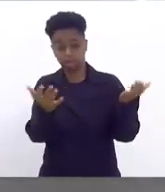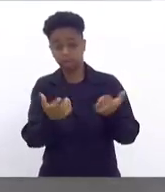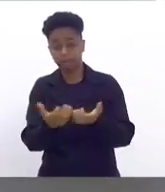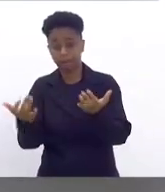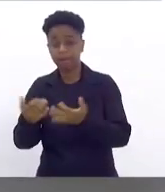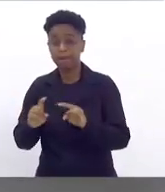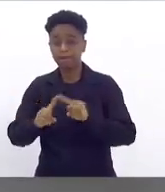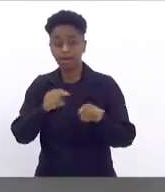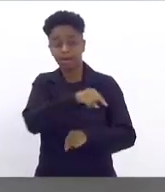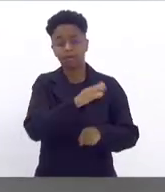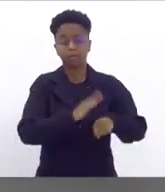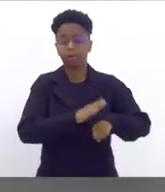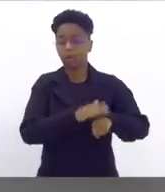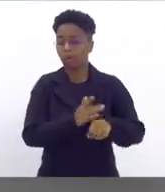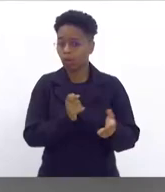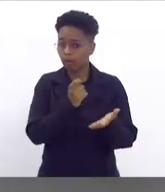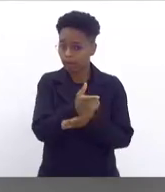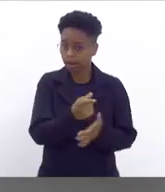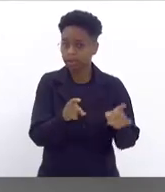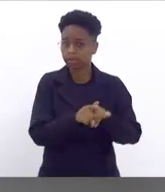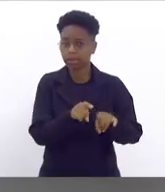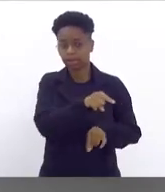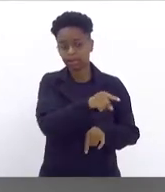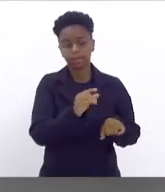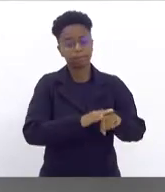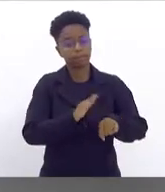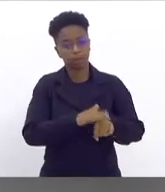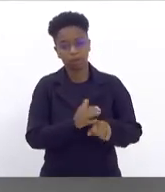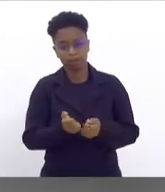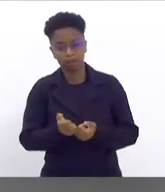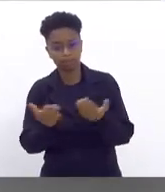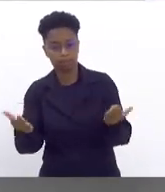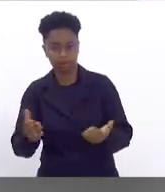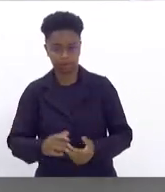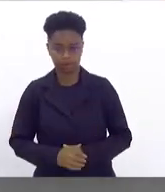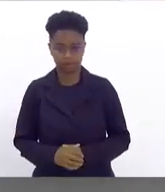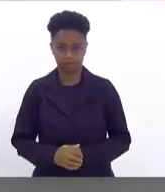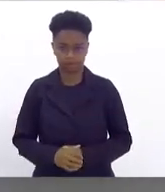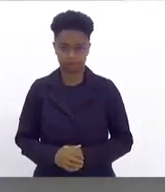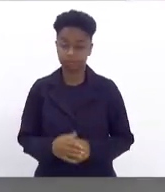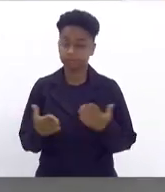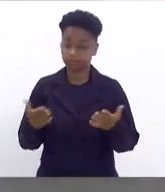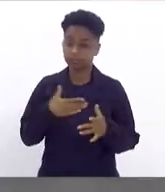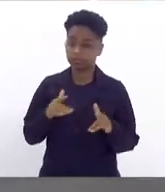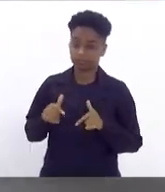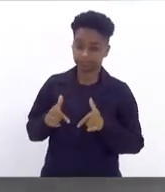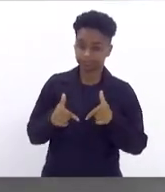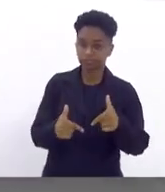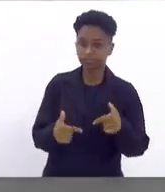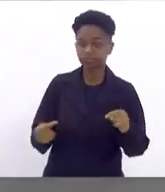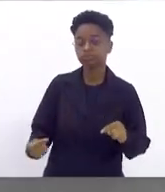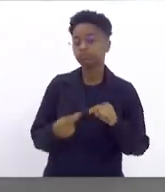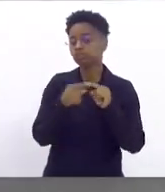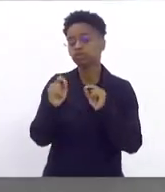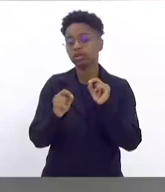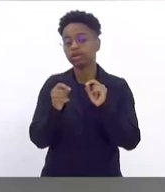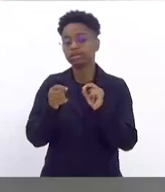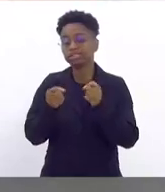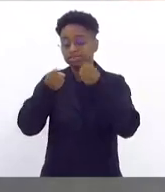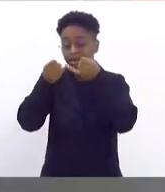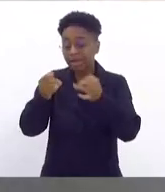ela quem tem que comprar e é ela quem tem que distribuir. Então, a minha intervenção foi nesse sentido, para